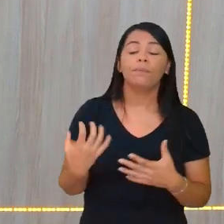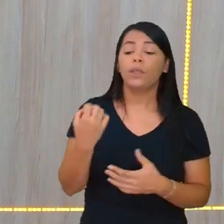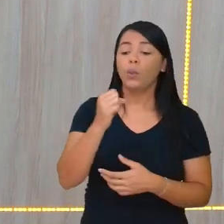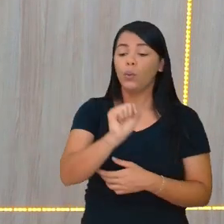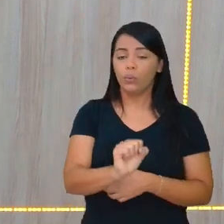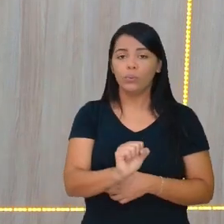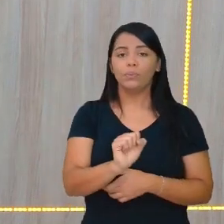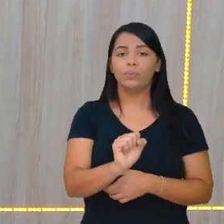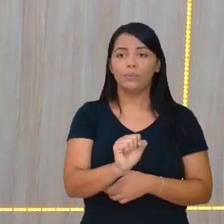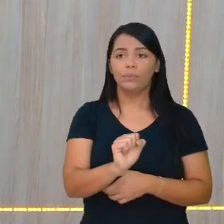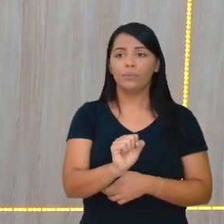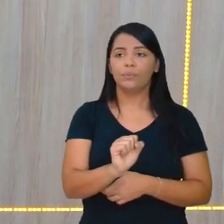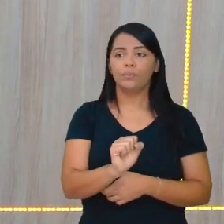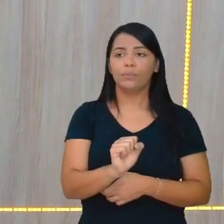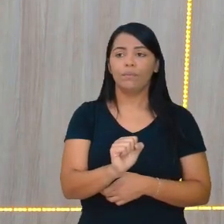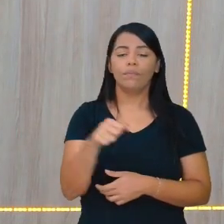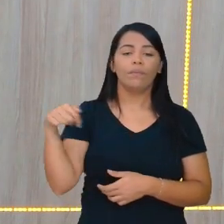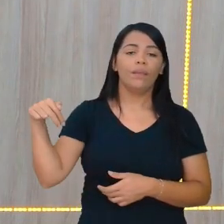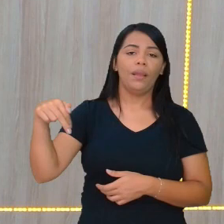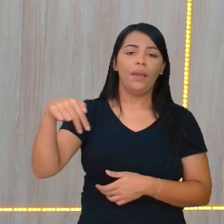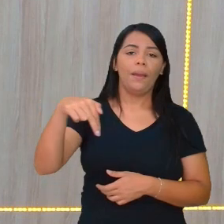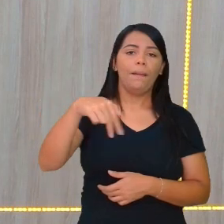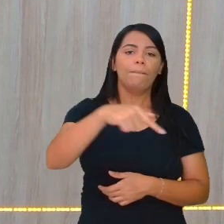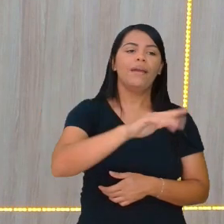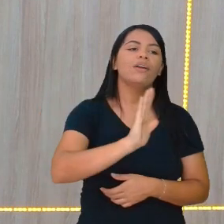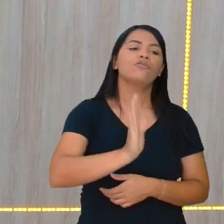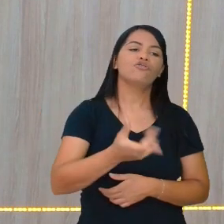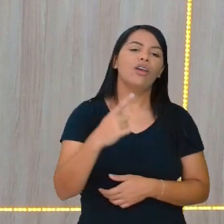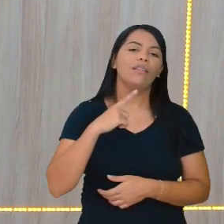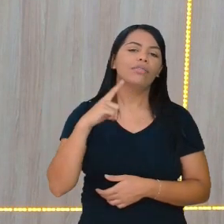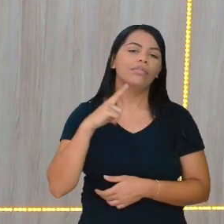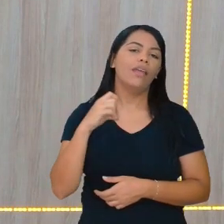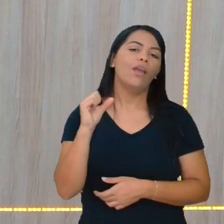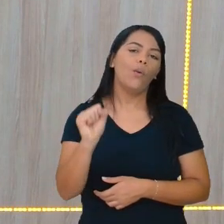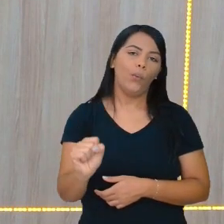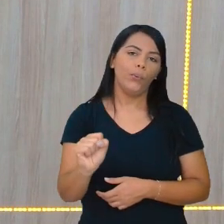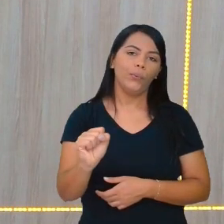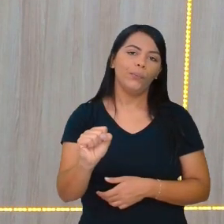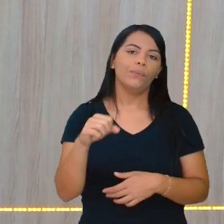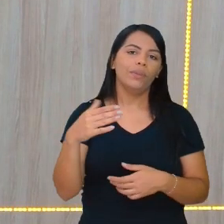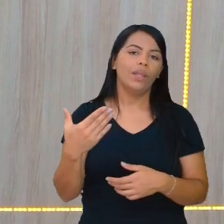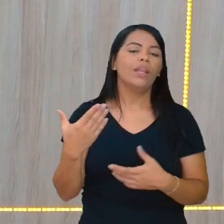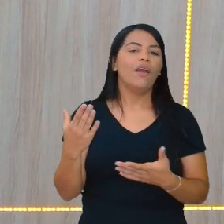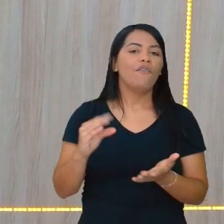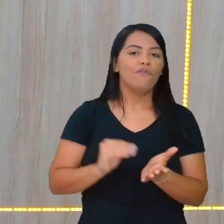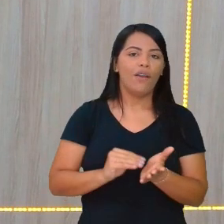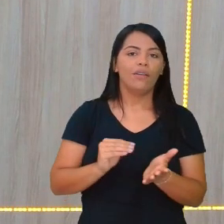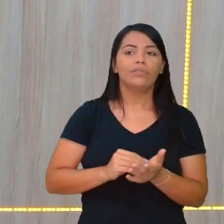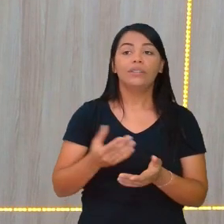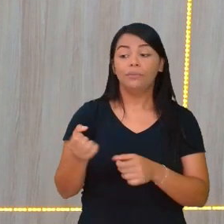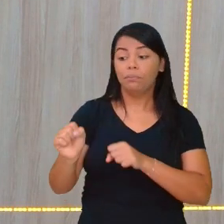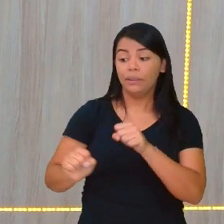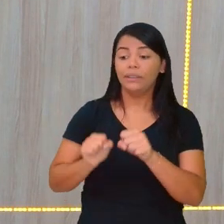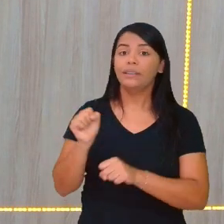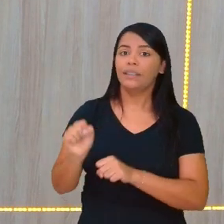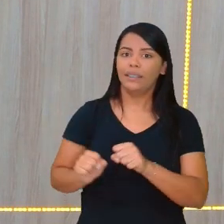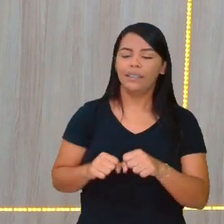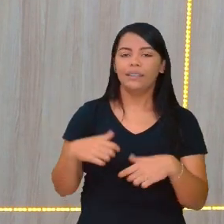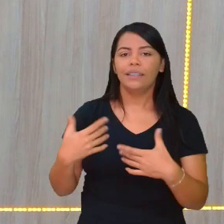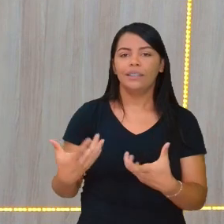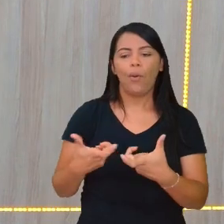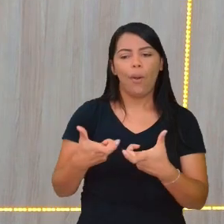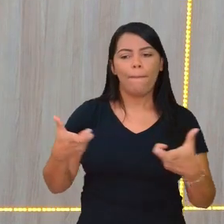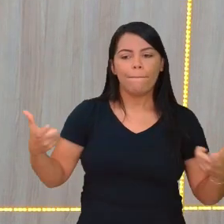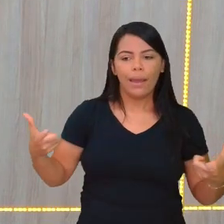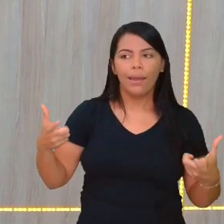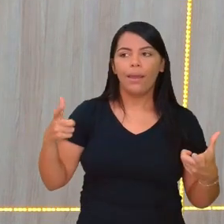8. A pé, eu já tenho 8. E ainda sobra de bicicleta. Então, a